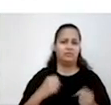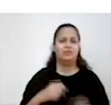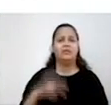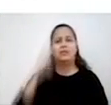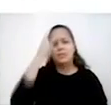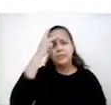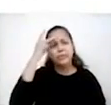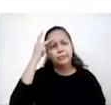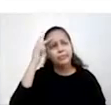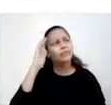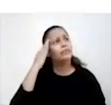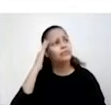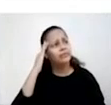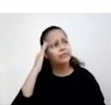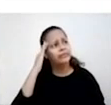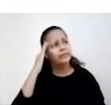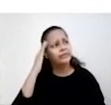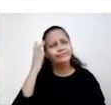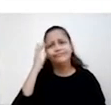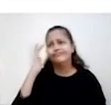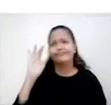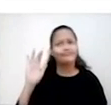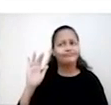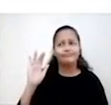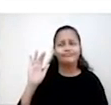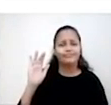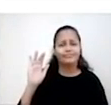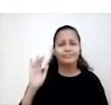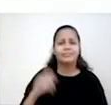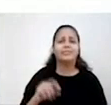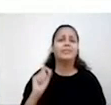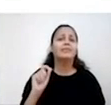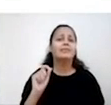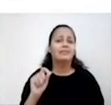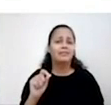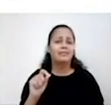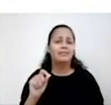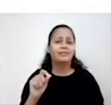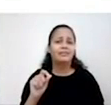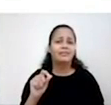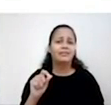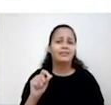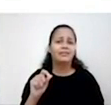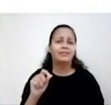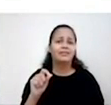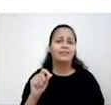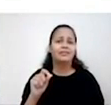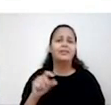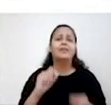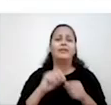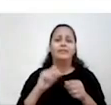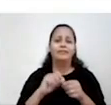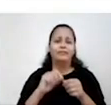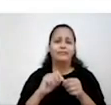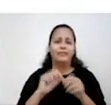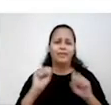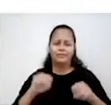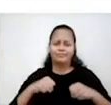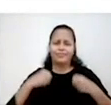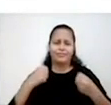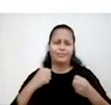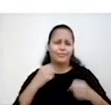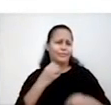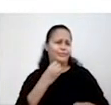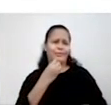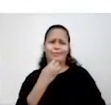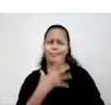entender, pessoal? O que as pessoas iam entender? Que algo que estava sendo feito à força